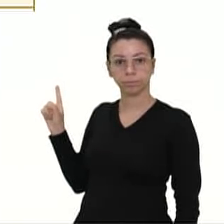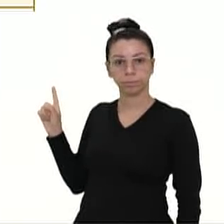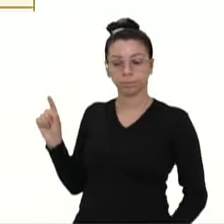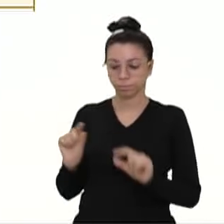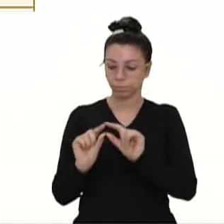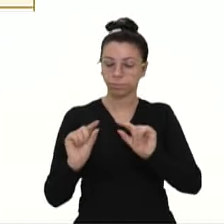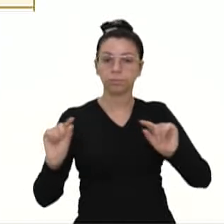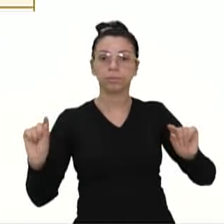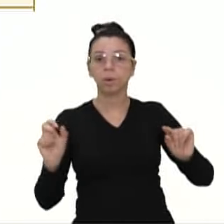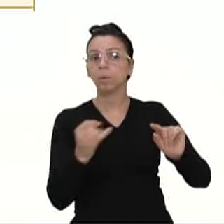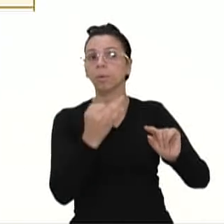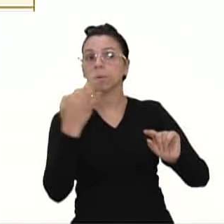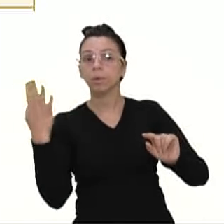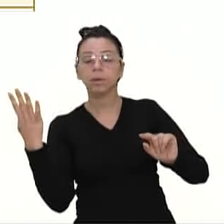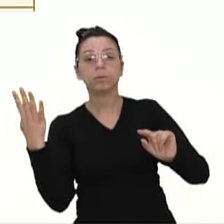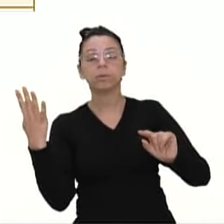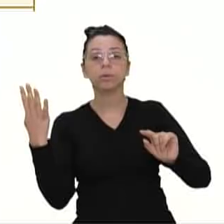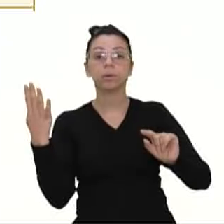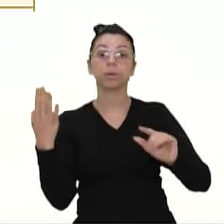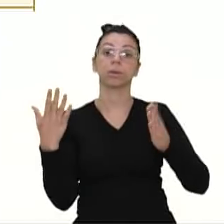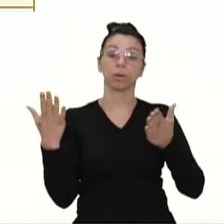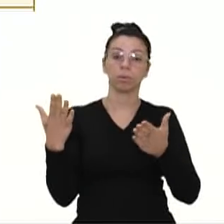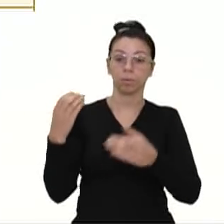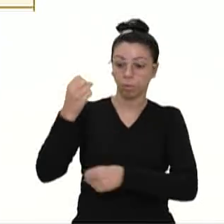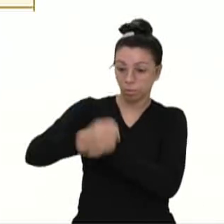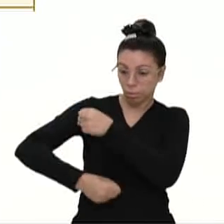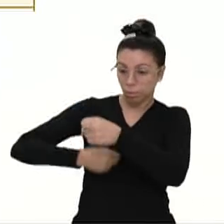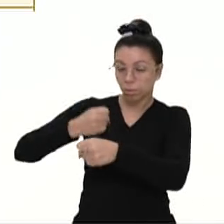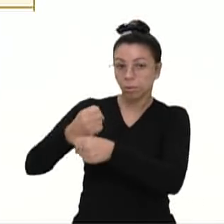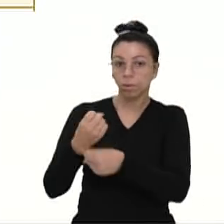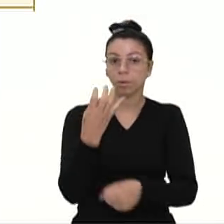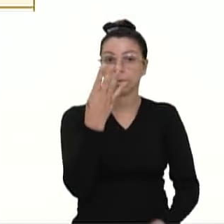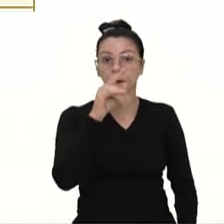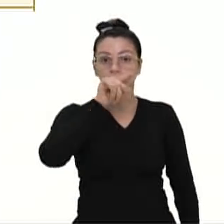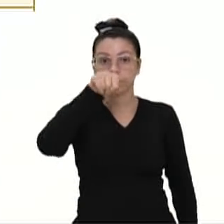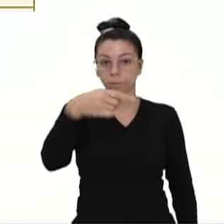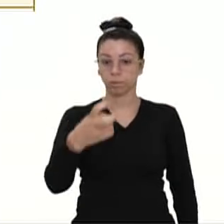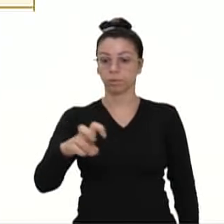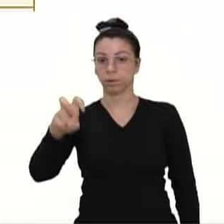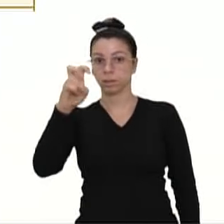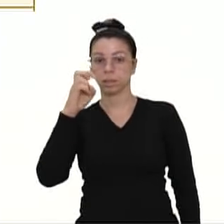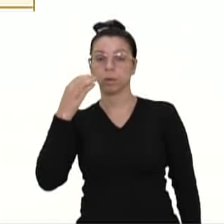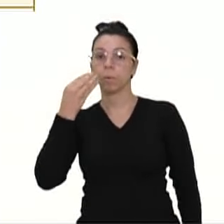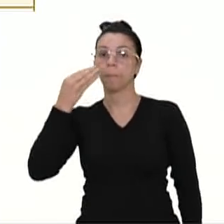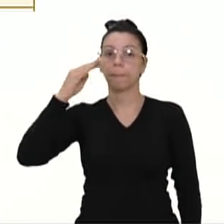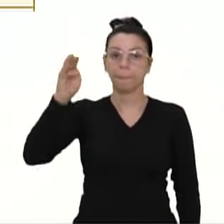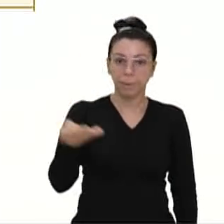4,57245 bilhões de litros, ou seja, 4 bilhões